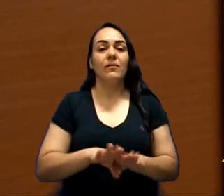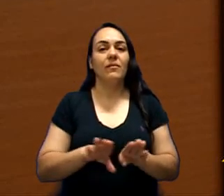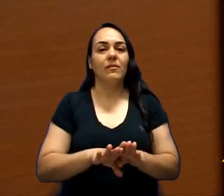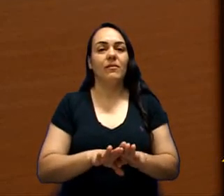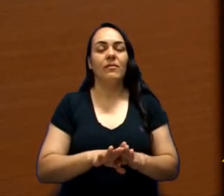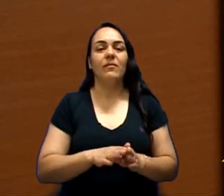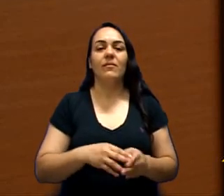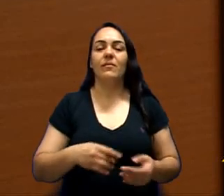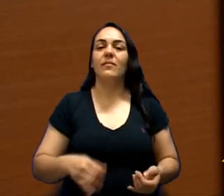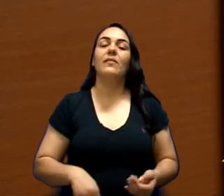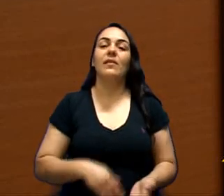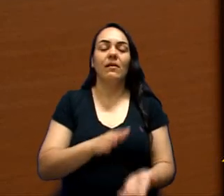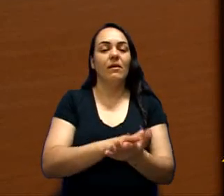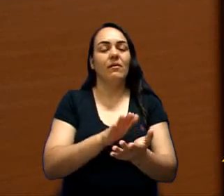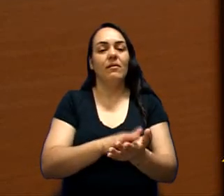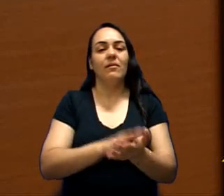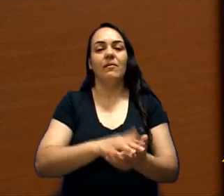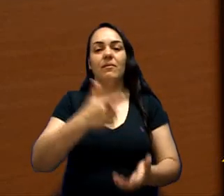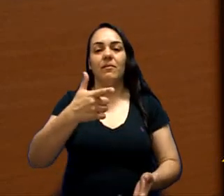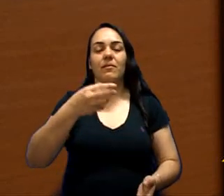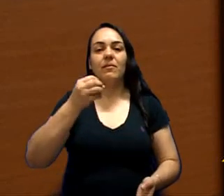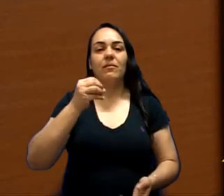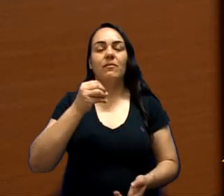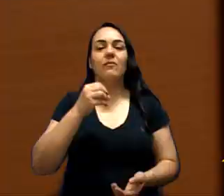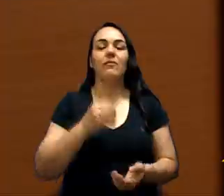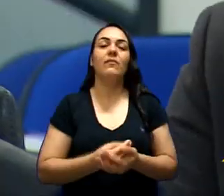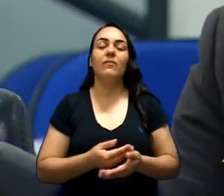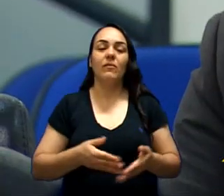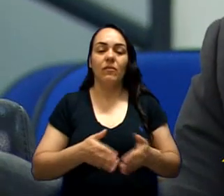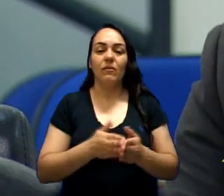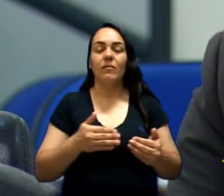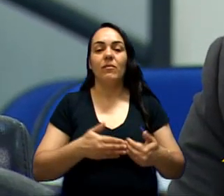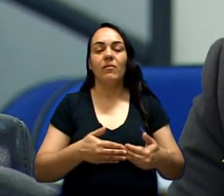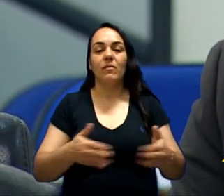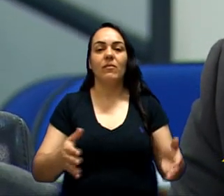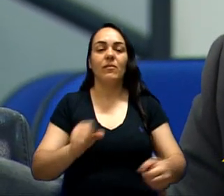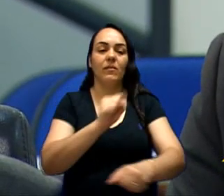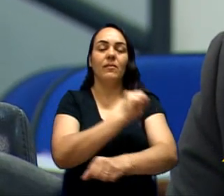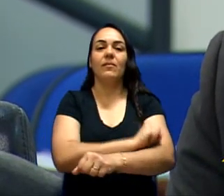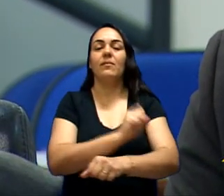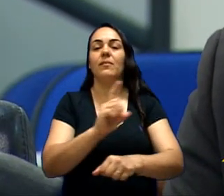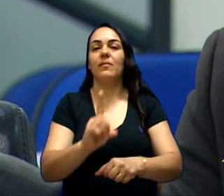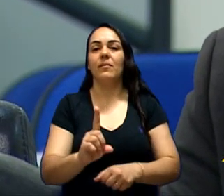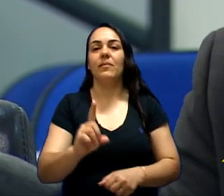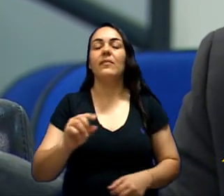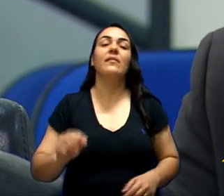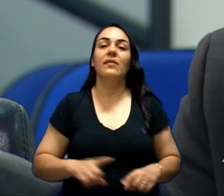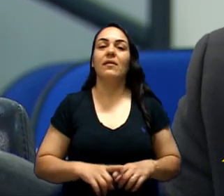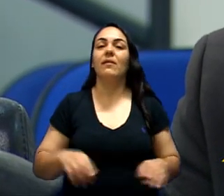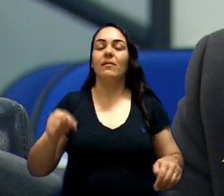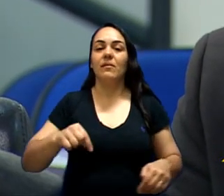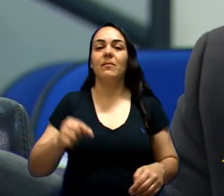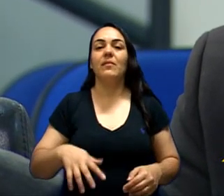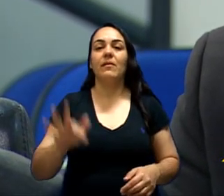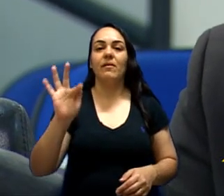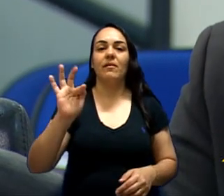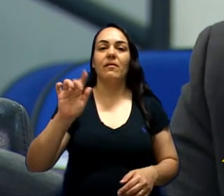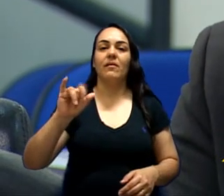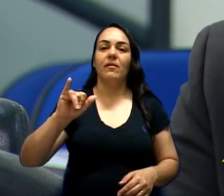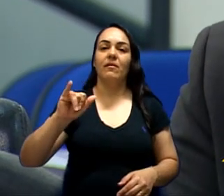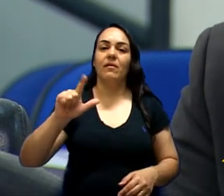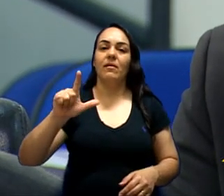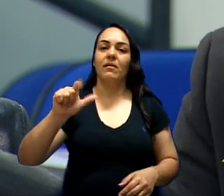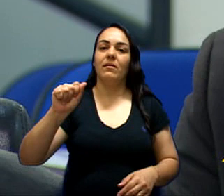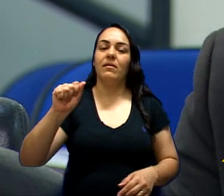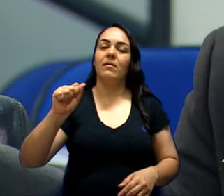votos e congratulações em homenagem aos 20 anos da fundação da Igreja Assembleia de Deus Ministério de Filadélfia, aqui de Sorocaba, em nome